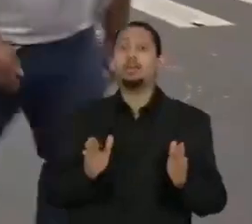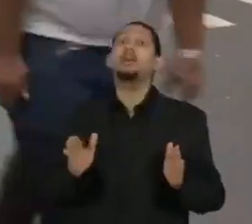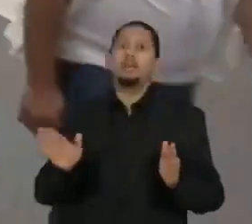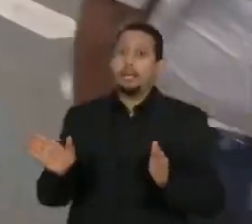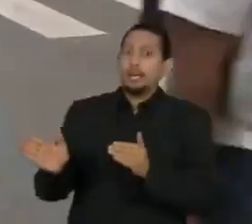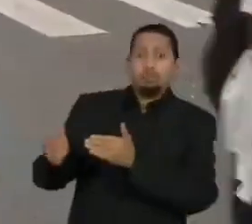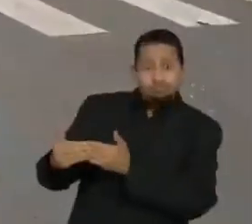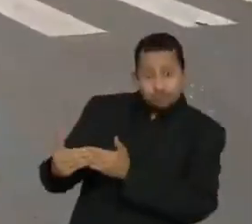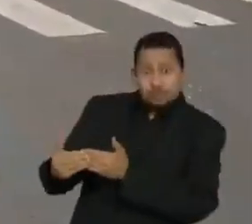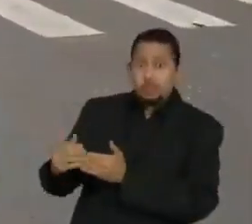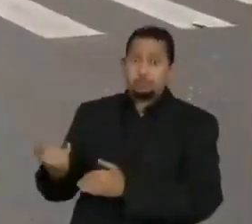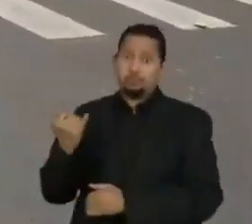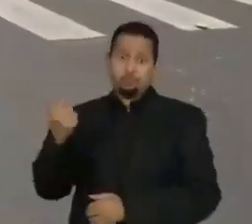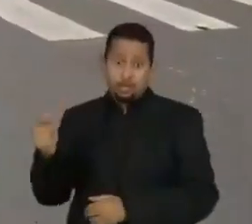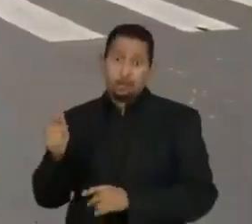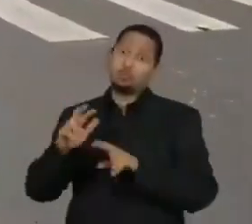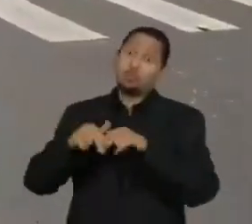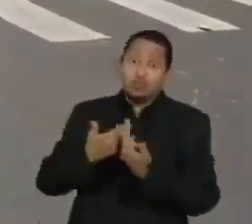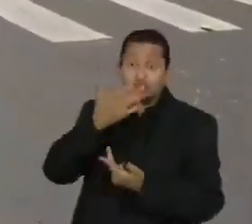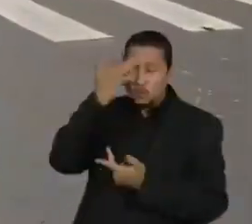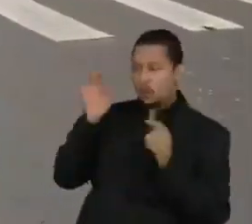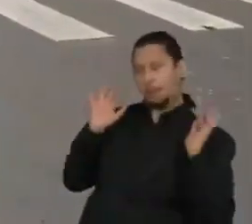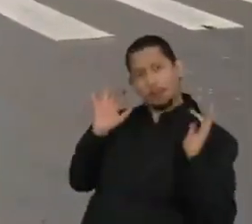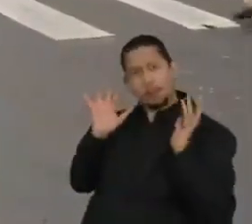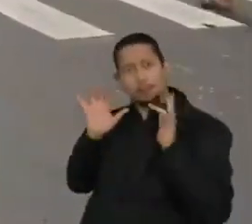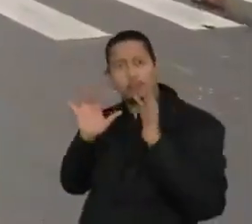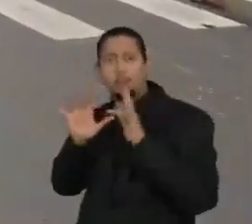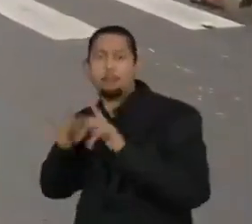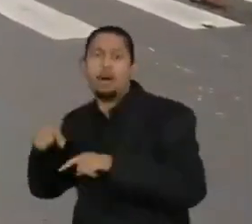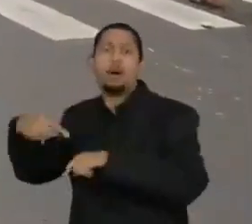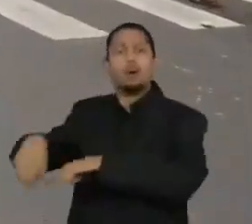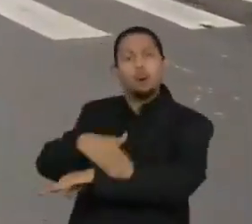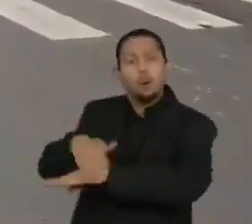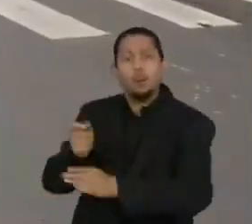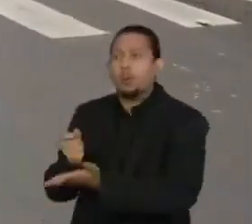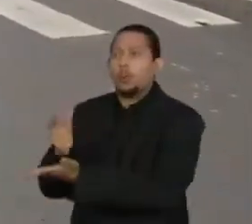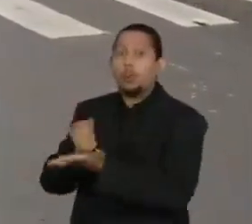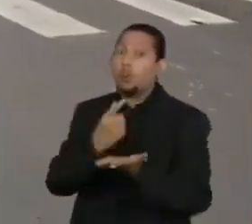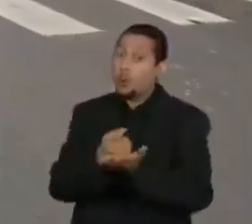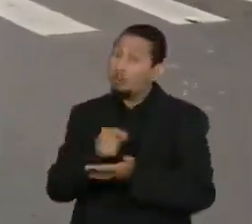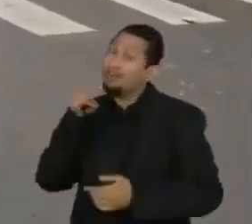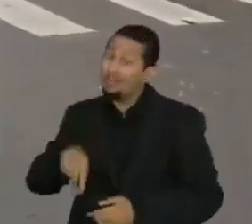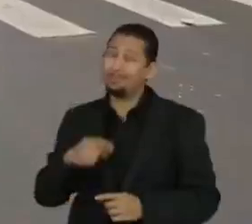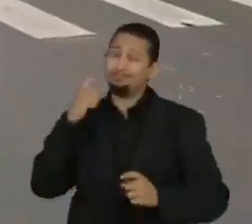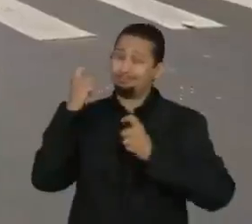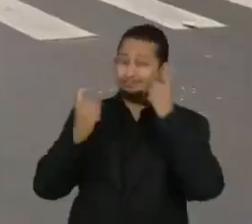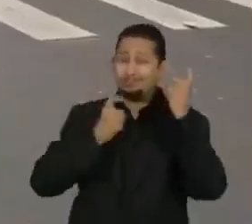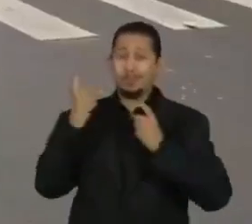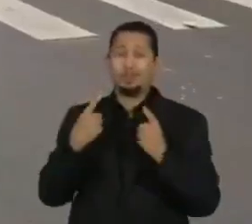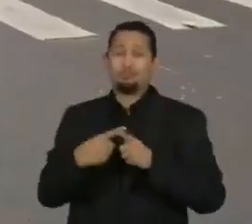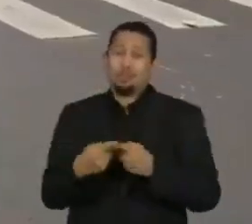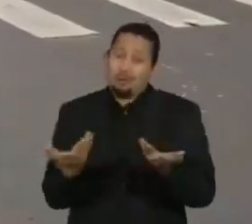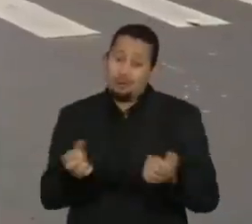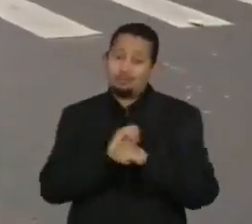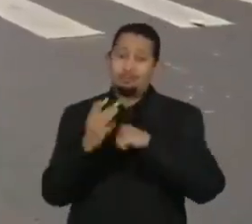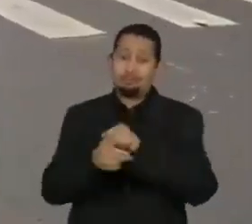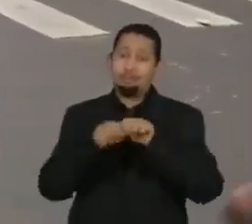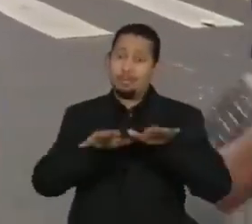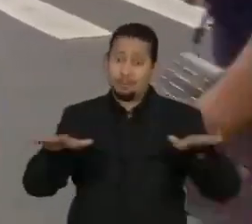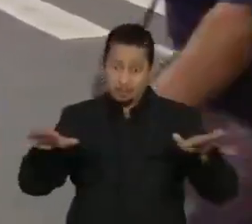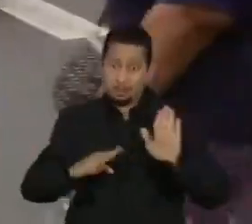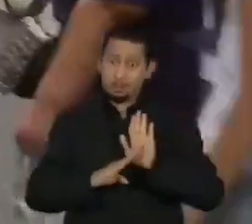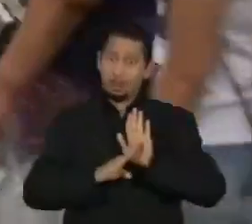por isso também haja muita gente aqui na rua, um quadro preocupante, já que vivemos uma pandemia